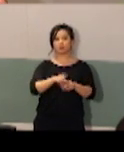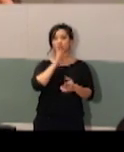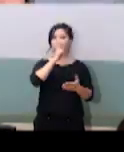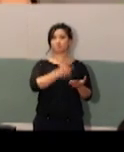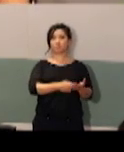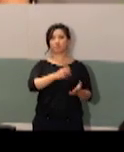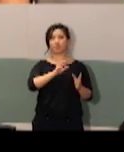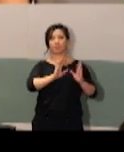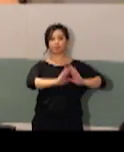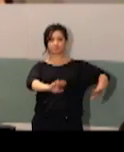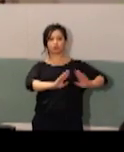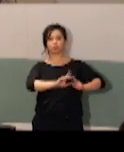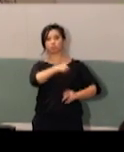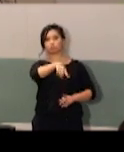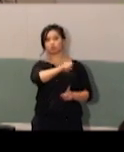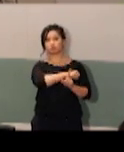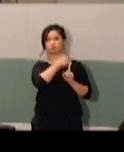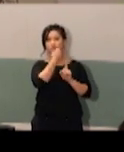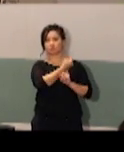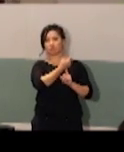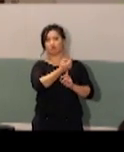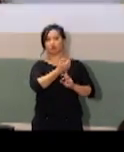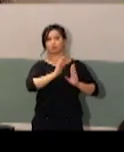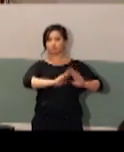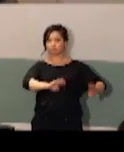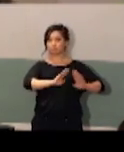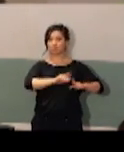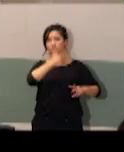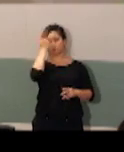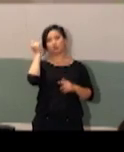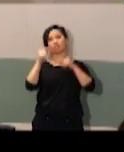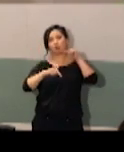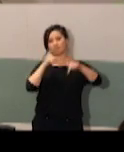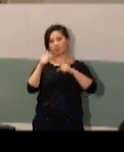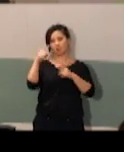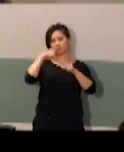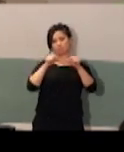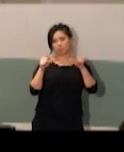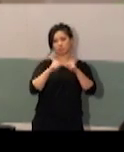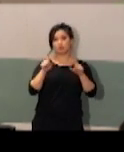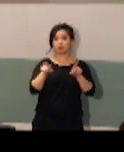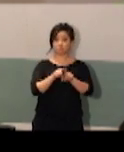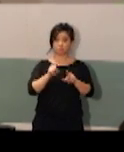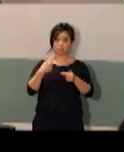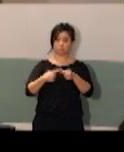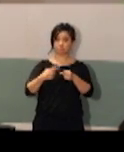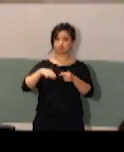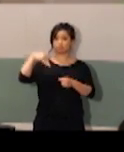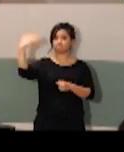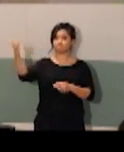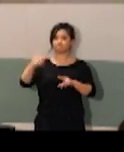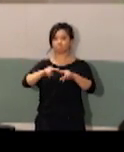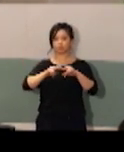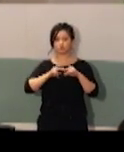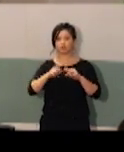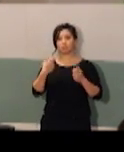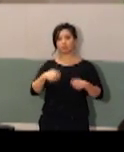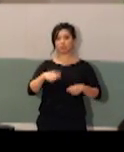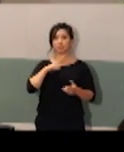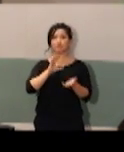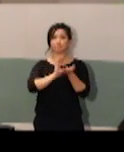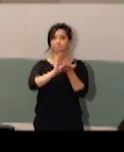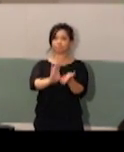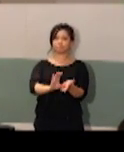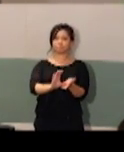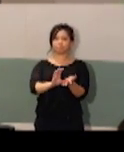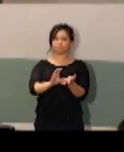do trabalhador do Distrito Federal e do entorno. Portanto, investir em metrô, em transporte